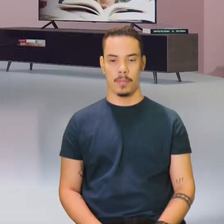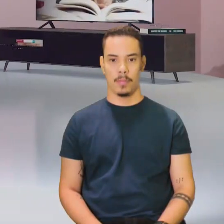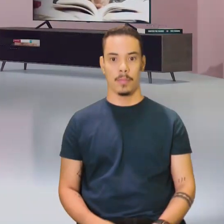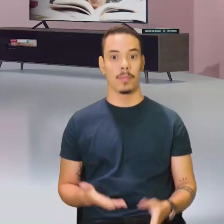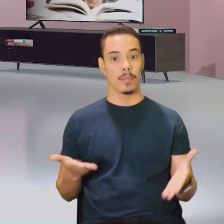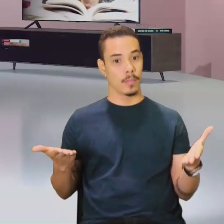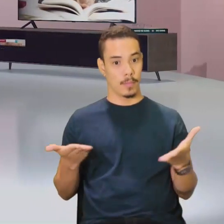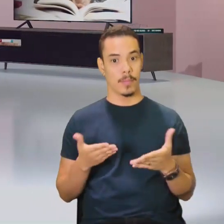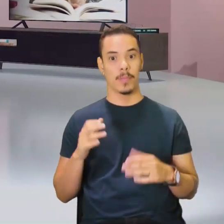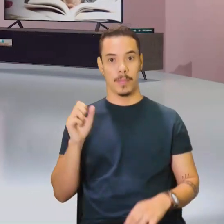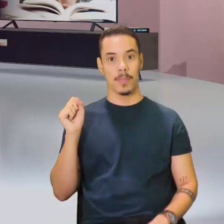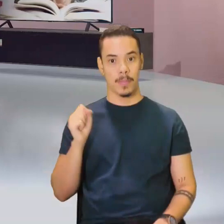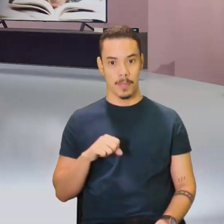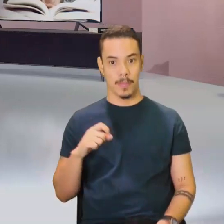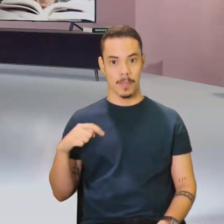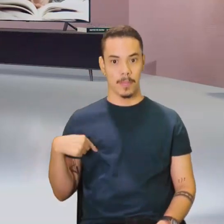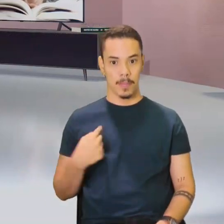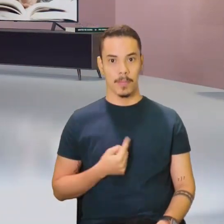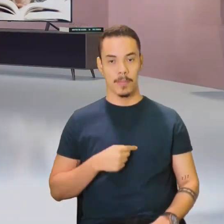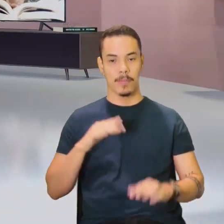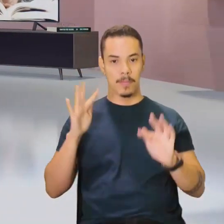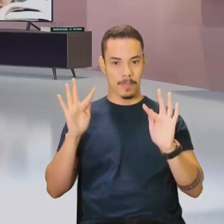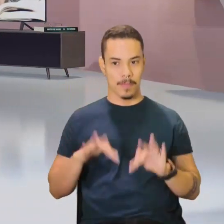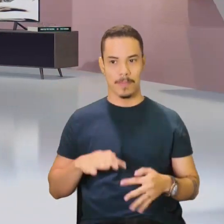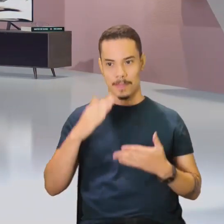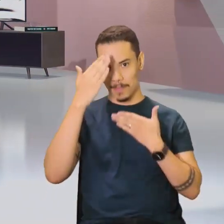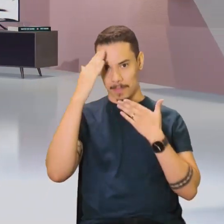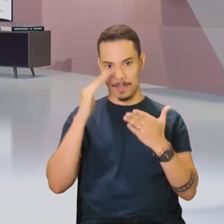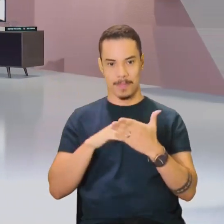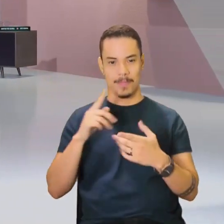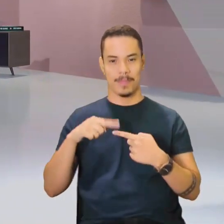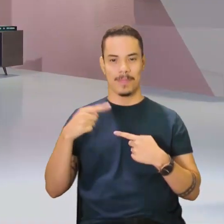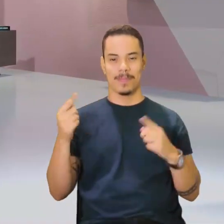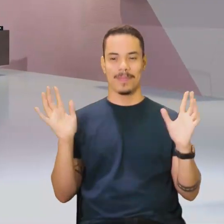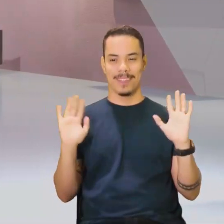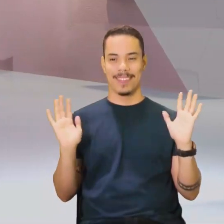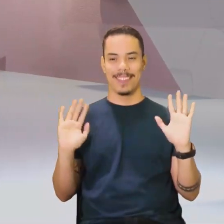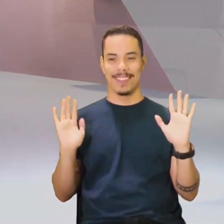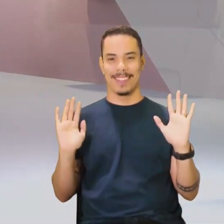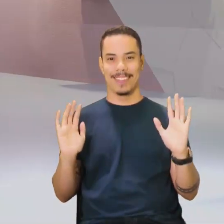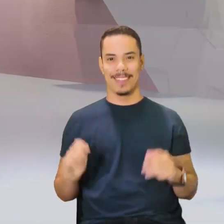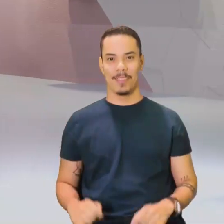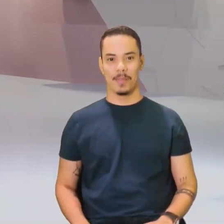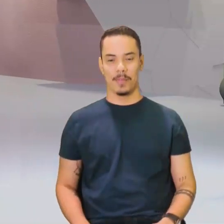agora sim, amadinha, a gente diz valeu, até a próxima. Até a próxima.